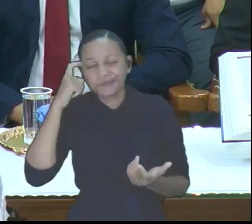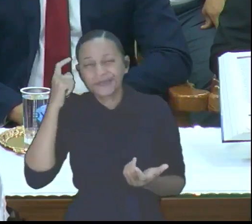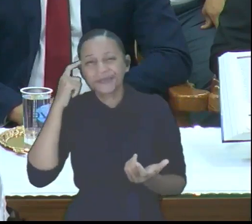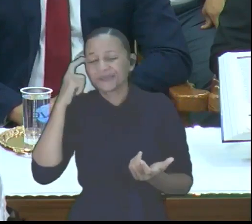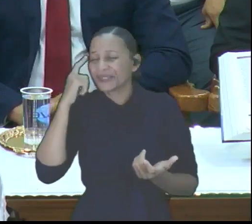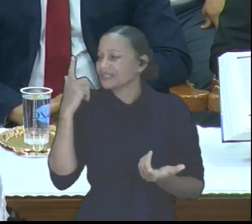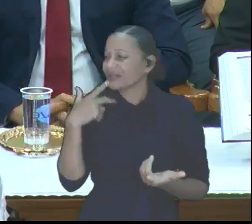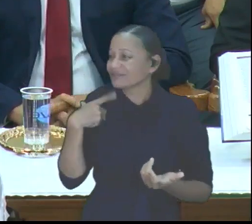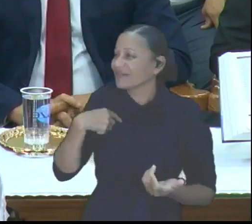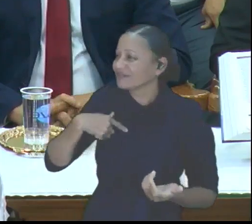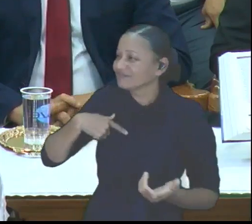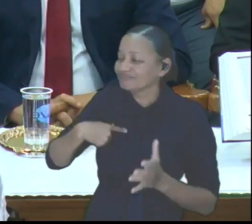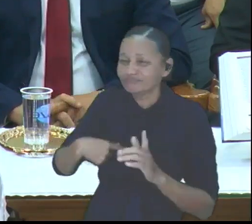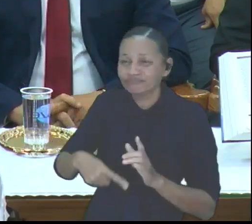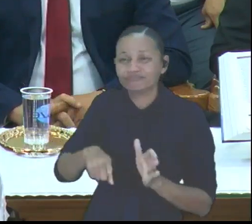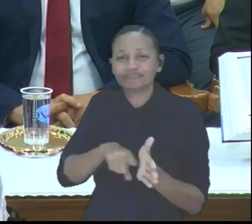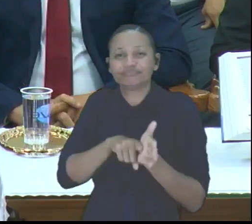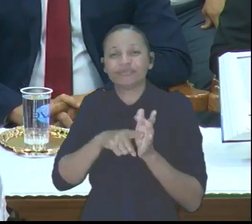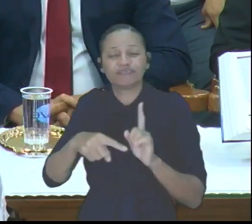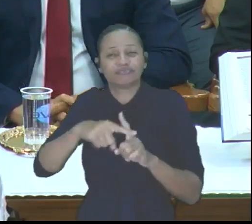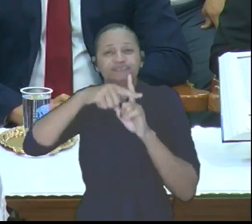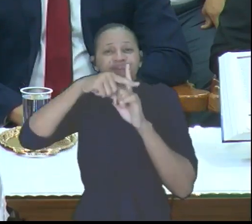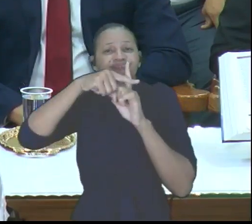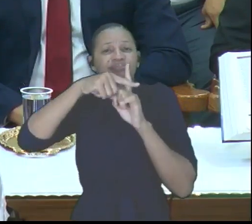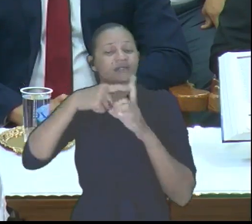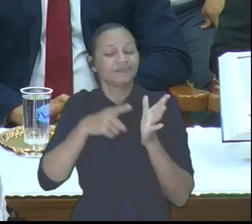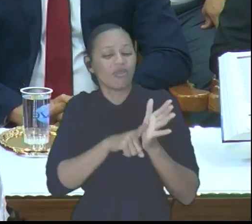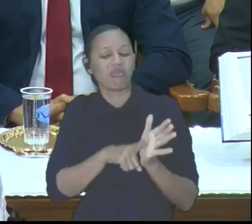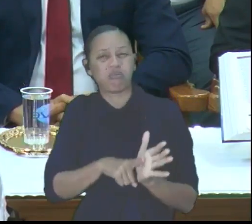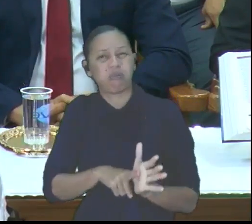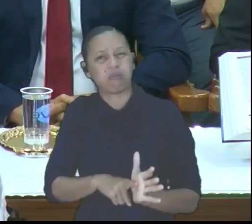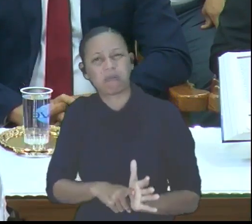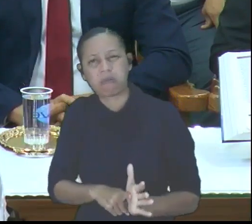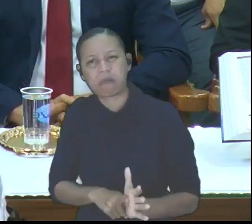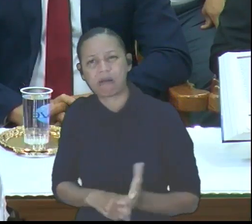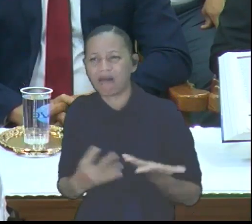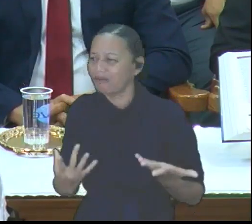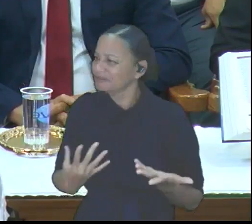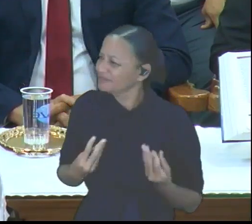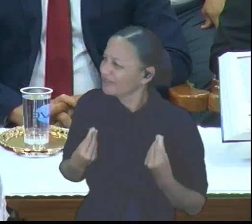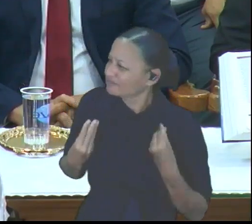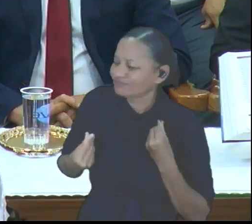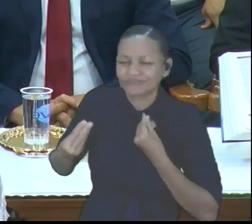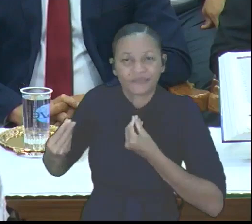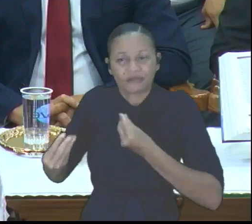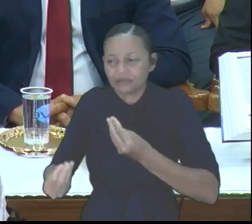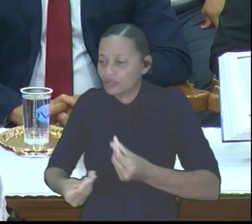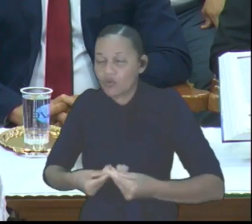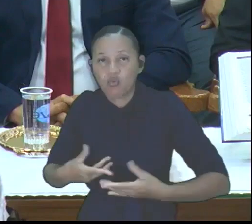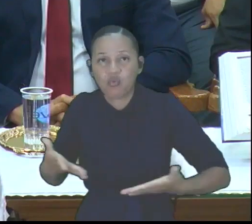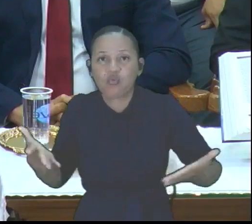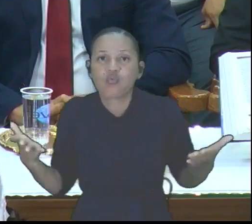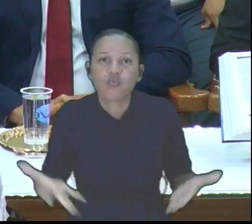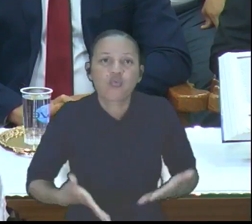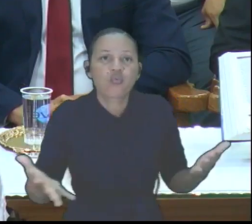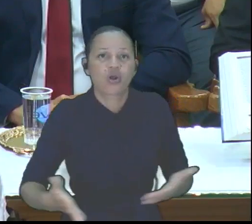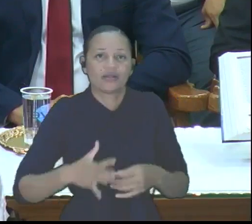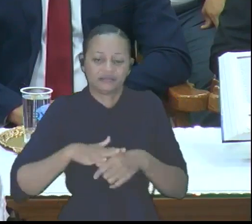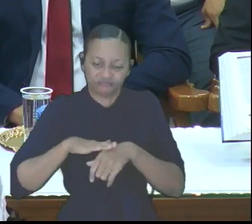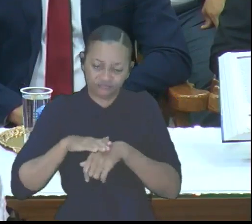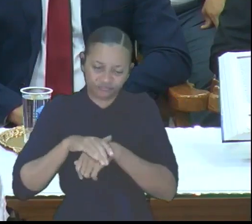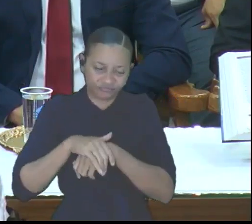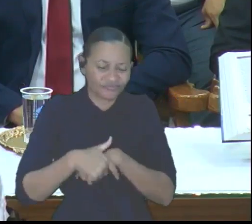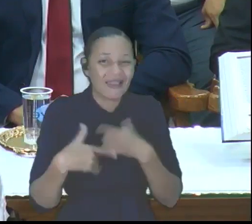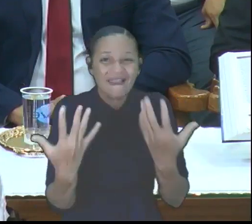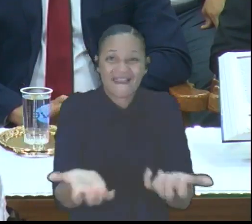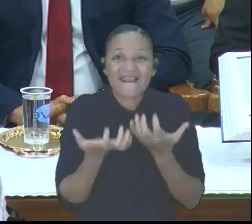quase vazio, não era quase cheio. Era meio vazio e não meio cheio. E esta noite o Senhor